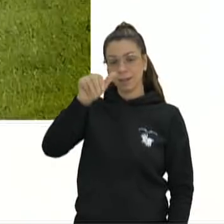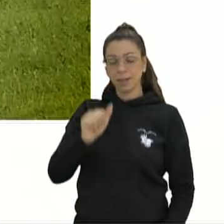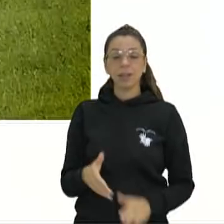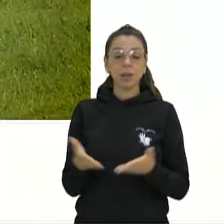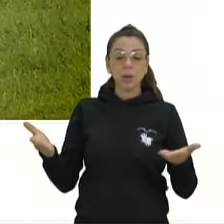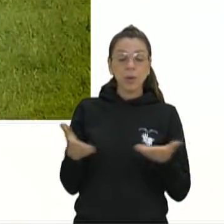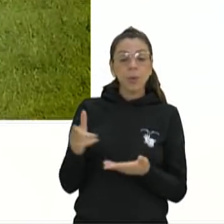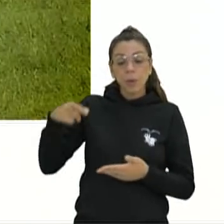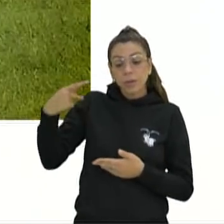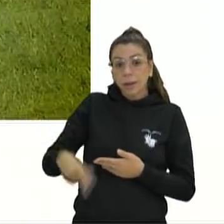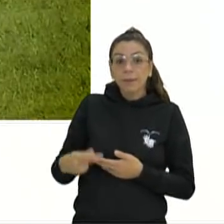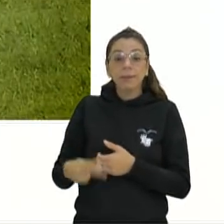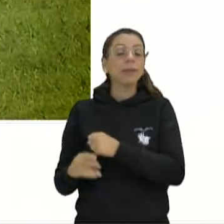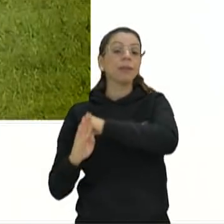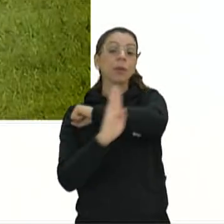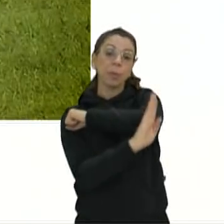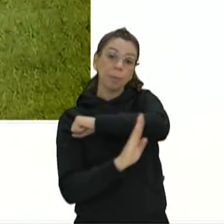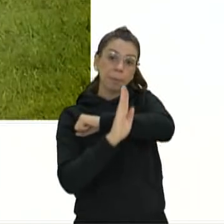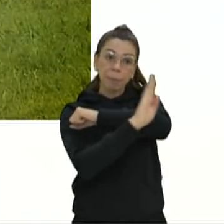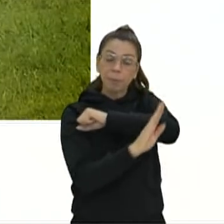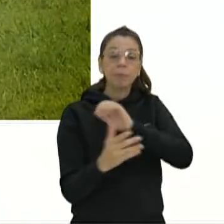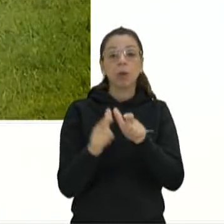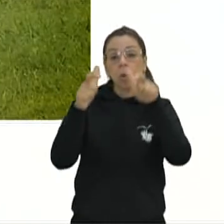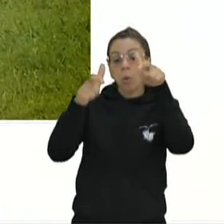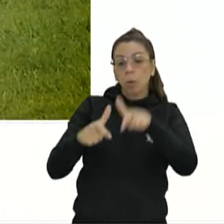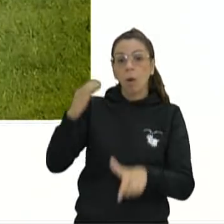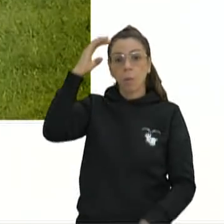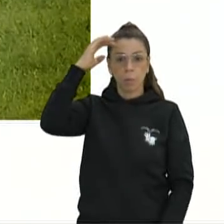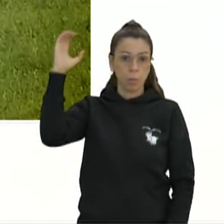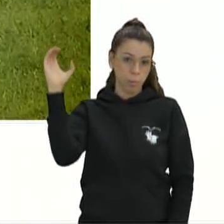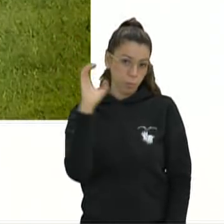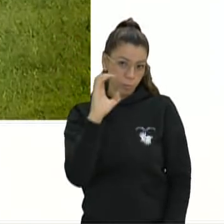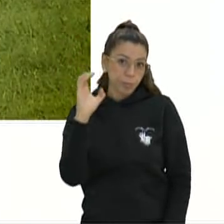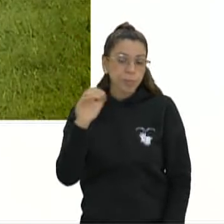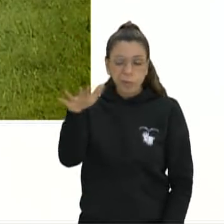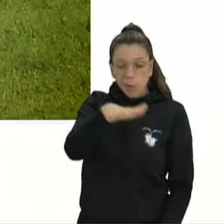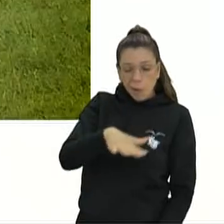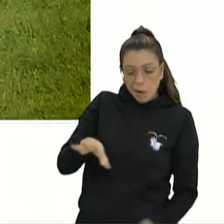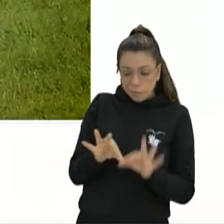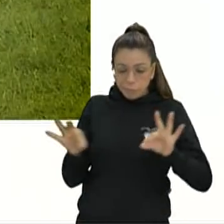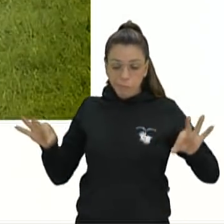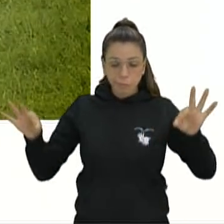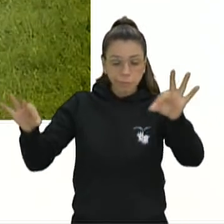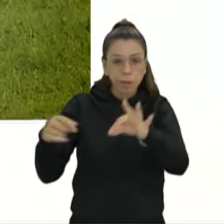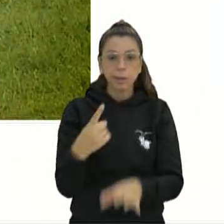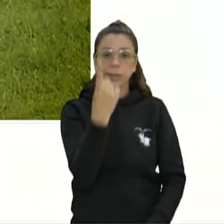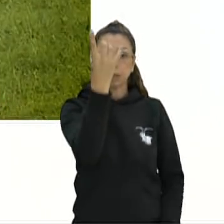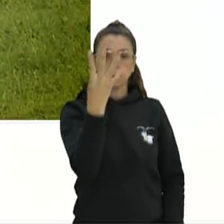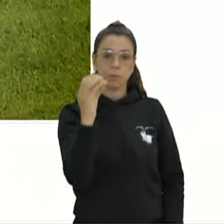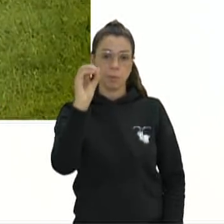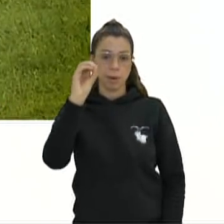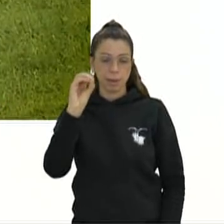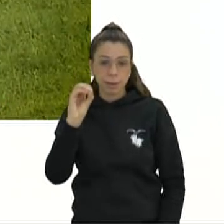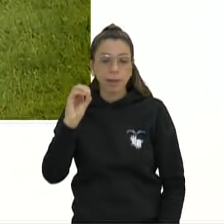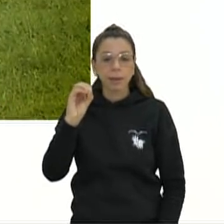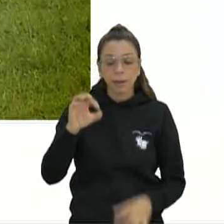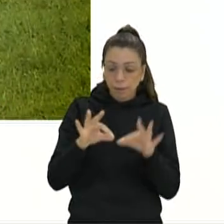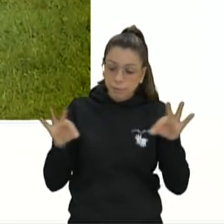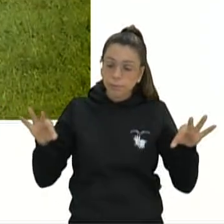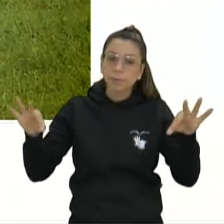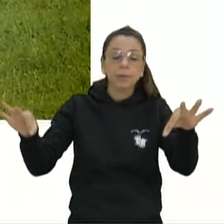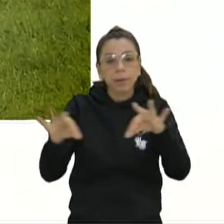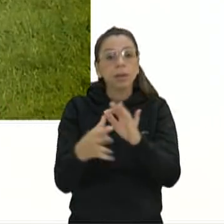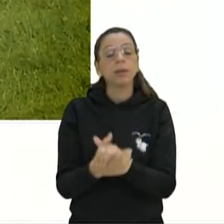Parque Barigui, esse parque que fica localizado em Curitiba, tem uma área aproximadamente de 140 hectares e tudo isso aqui era uma